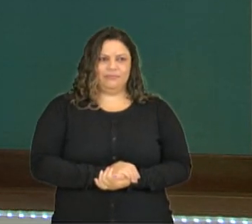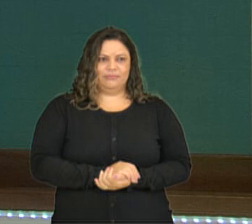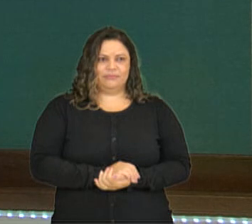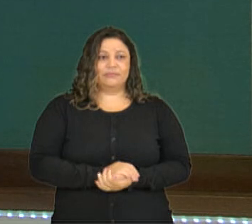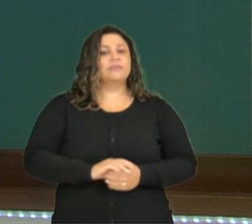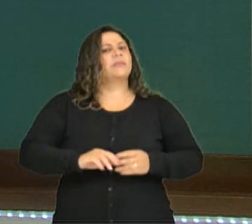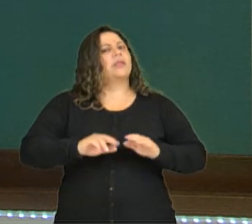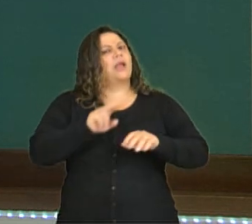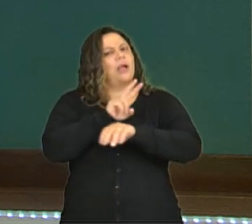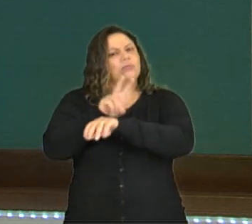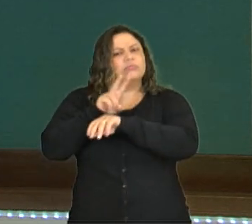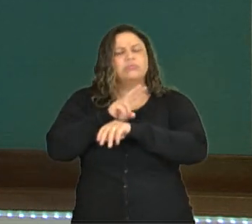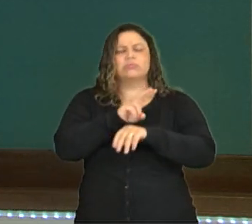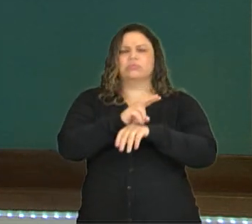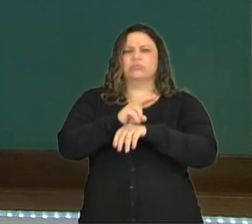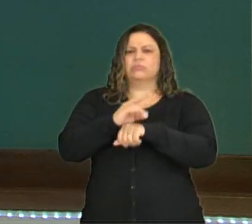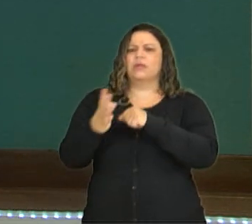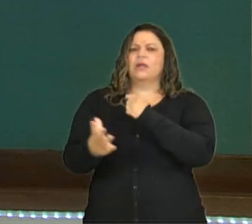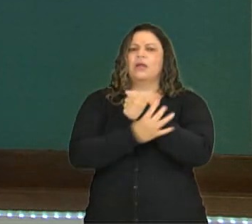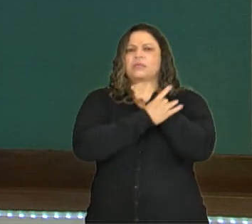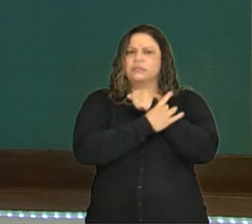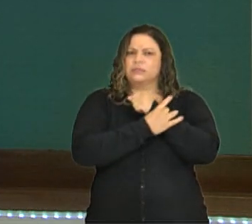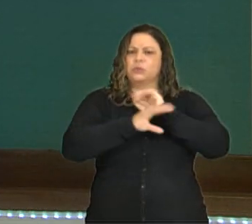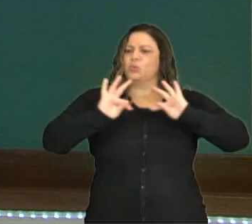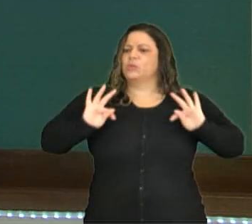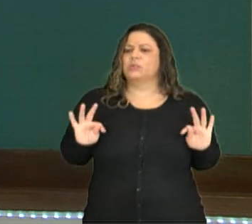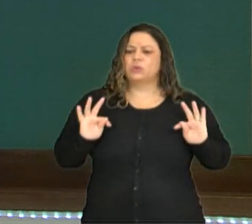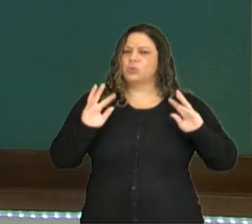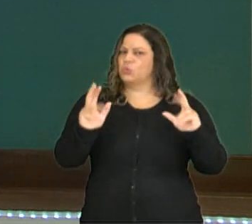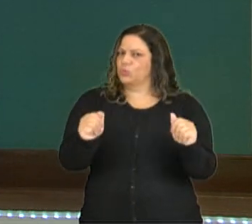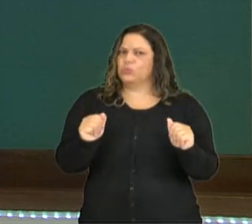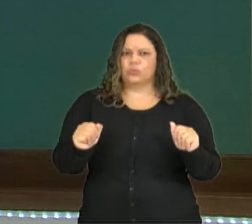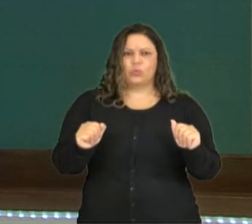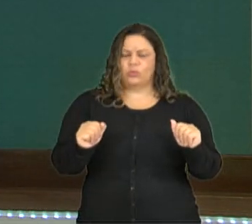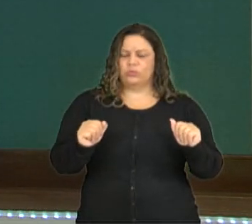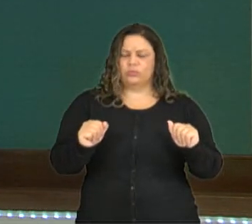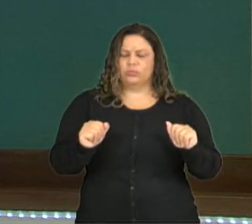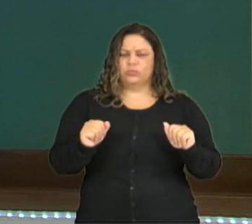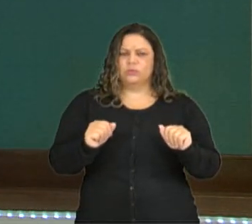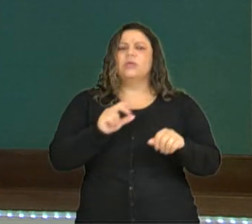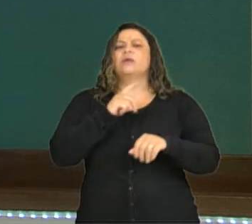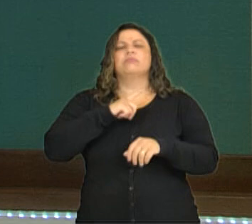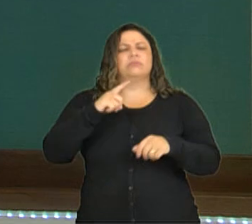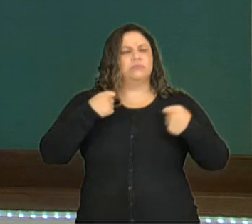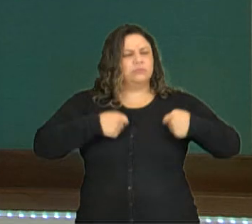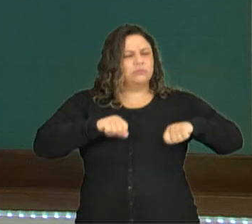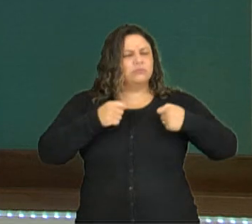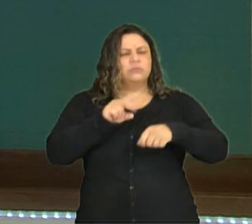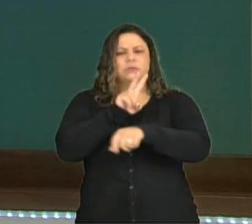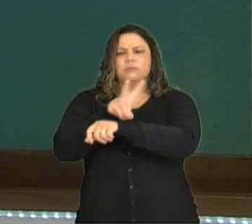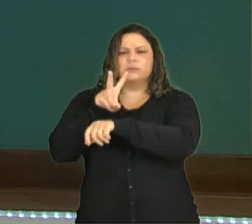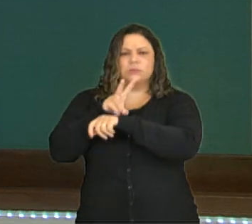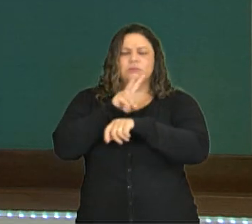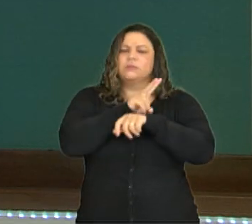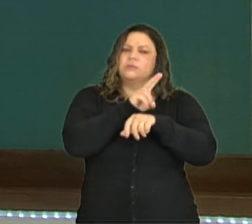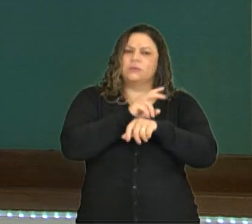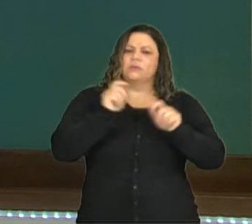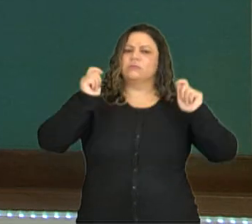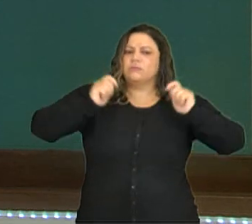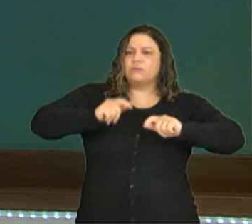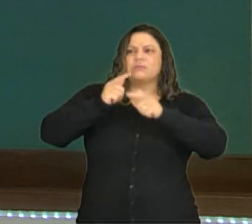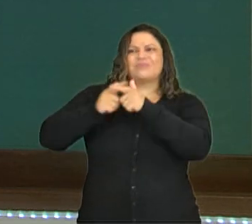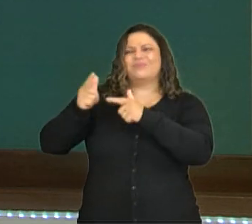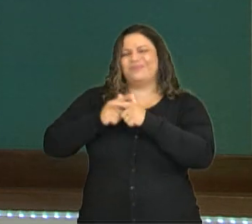Zelar pela segurança de todos os companheiros de treino, isso é bem importante. Zelar pela segurança, para que não aconteça nenhum imprevisto. Pode ser que aconteça,